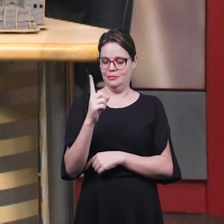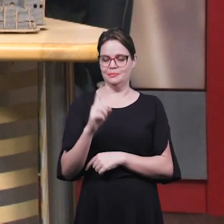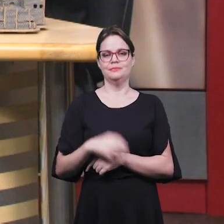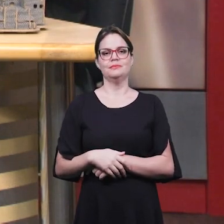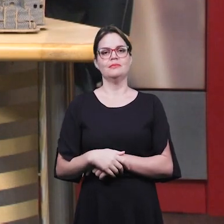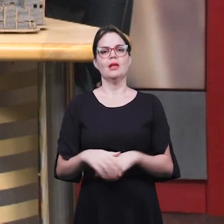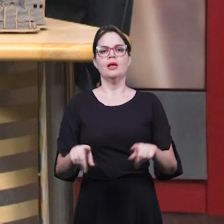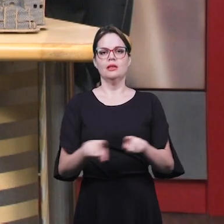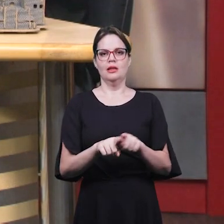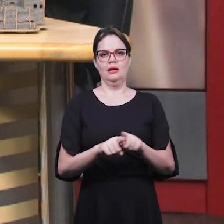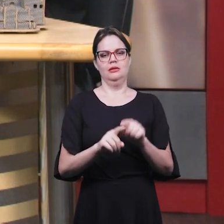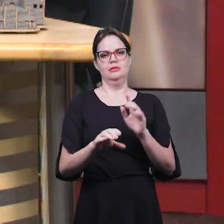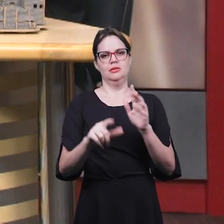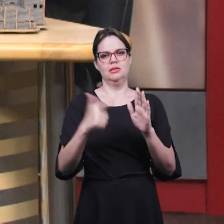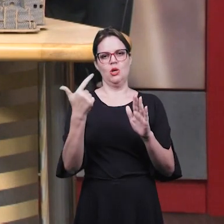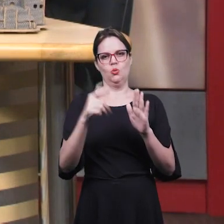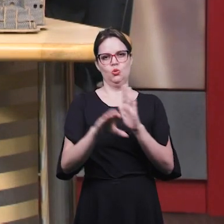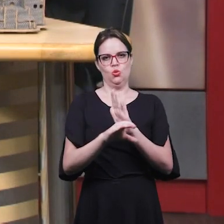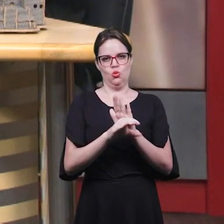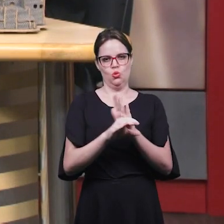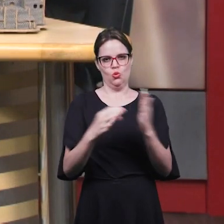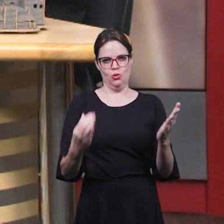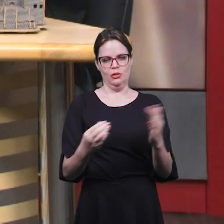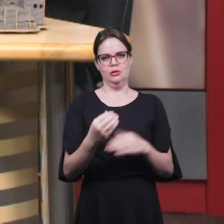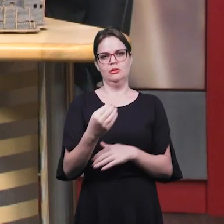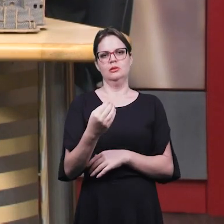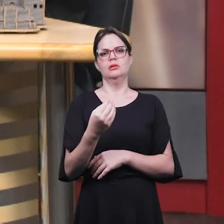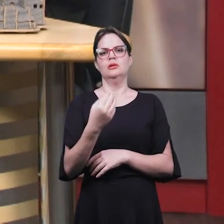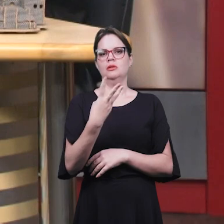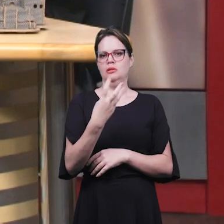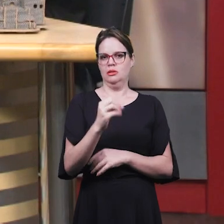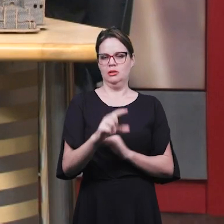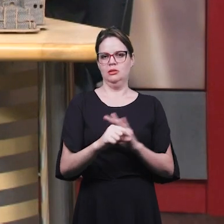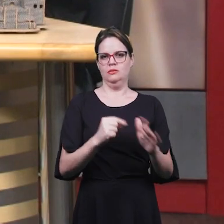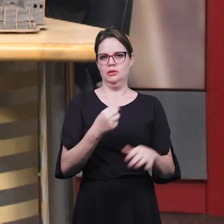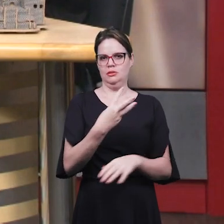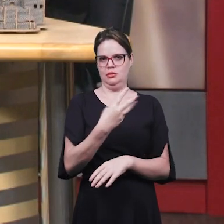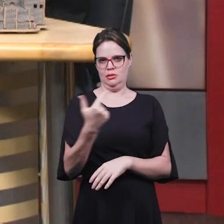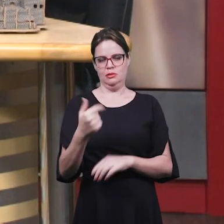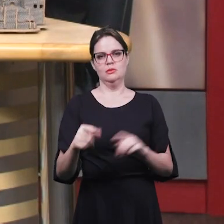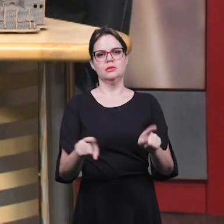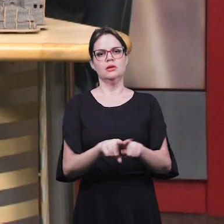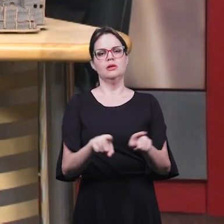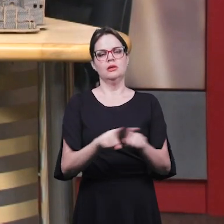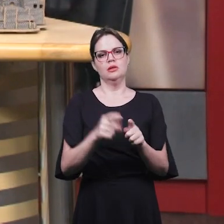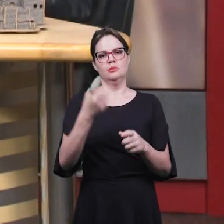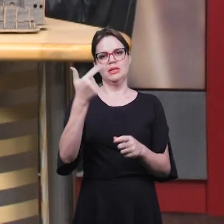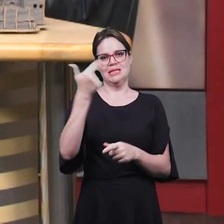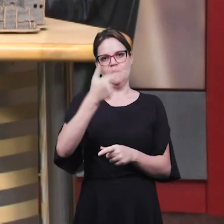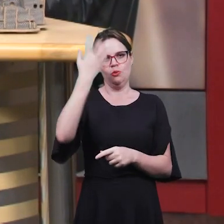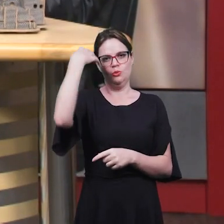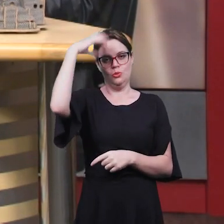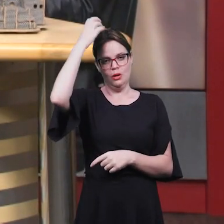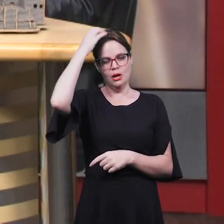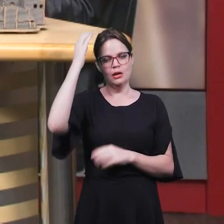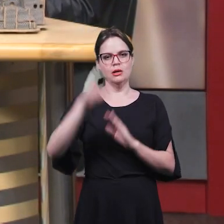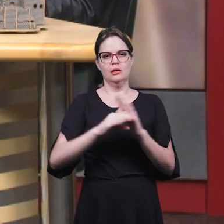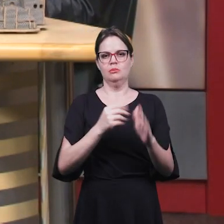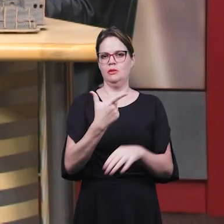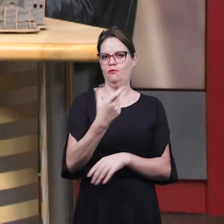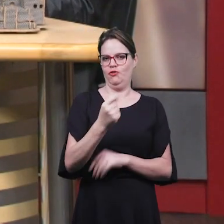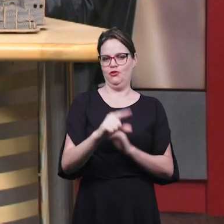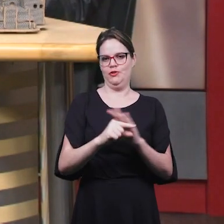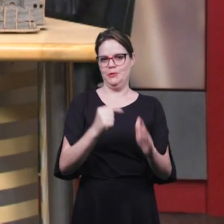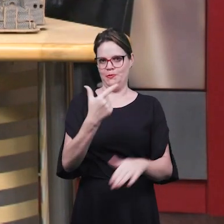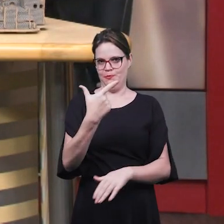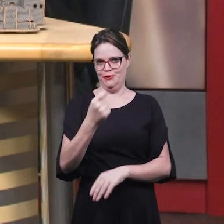li, 32:30. Agora vou deixar a palavra com o Ian, para dar algumas explicações sobre a arqueologia desse tanque aí, né?